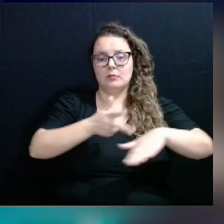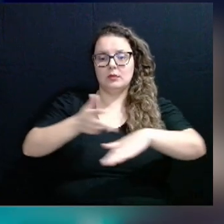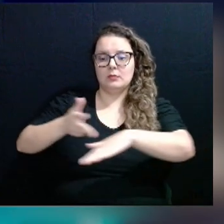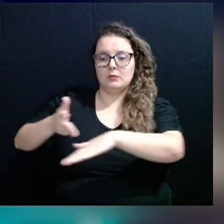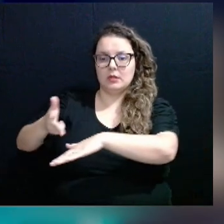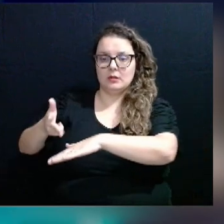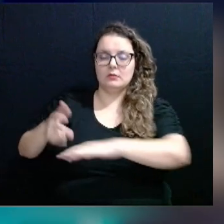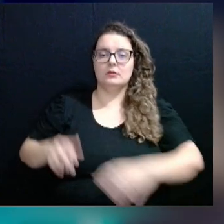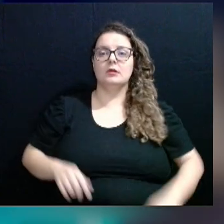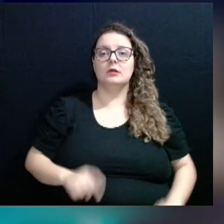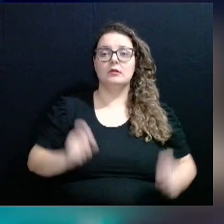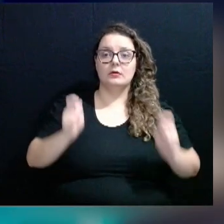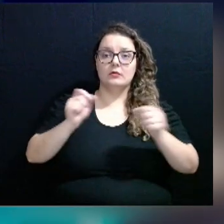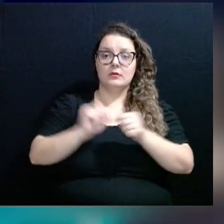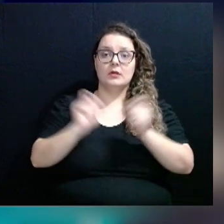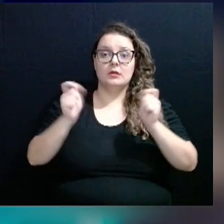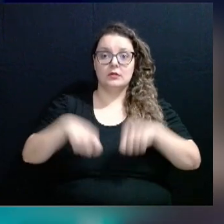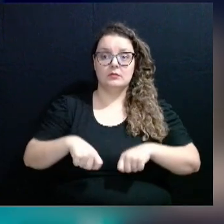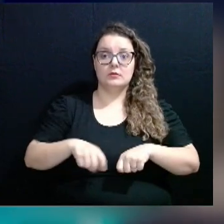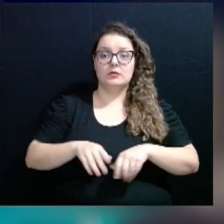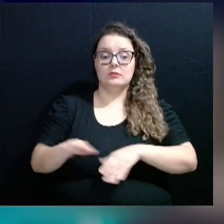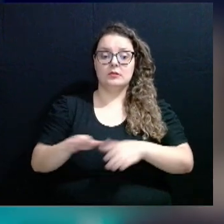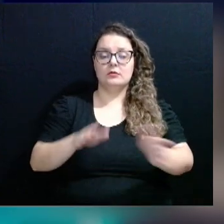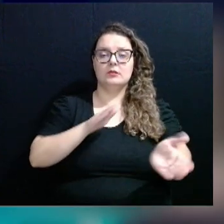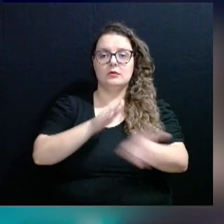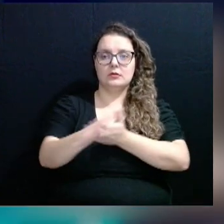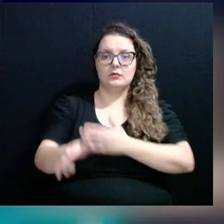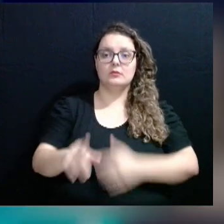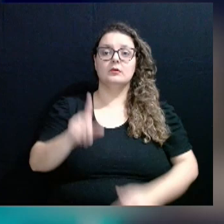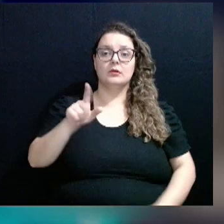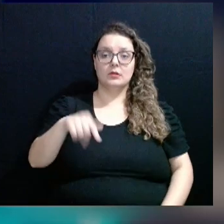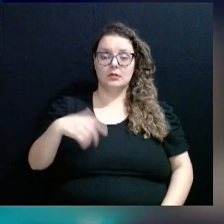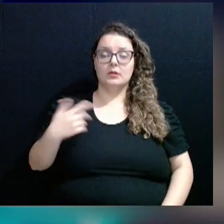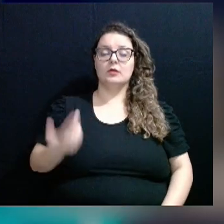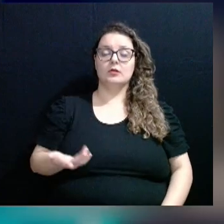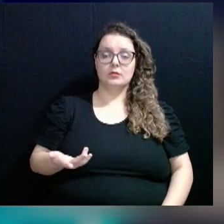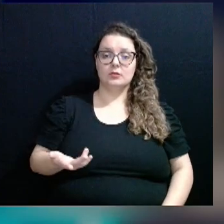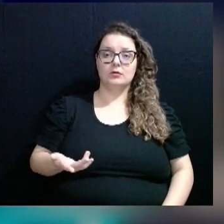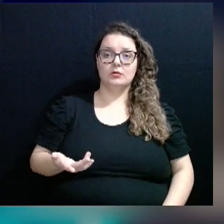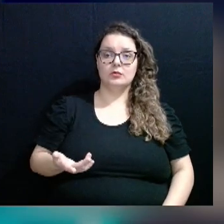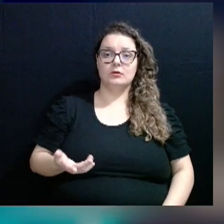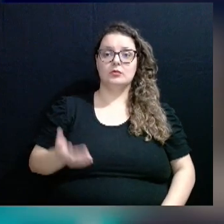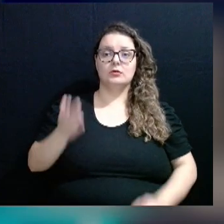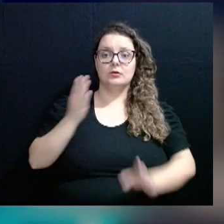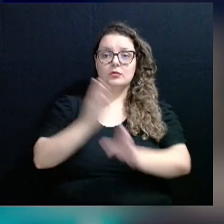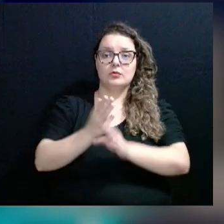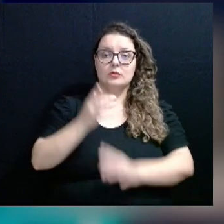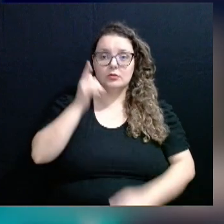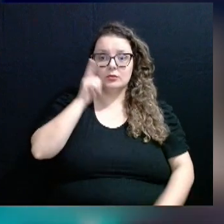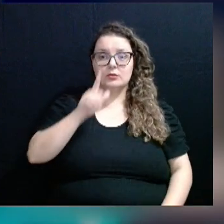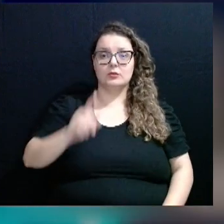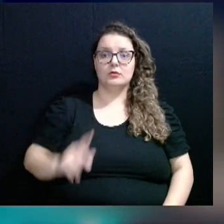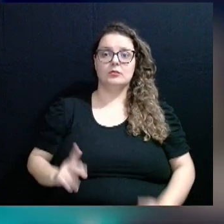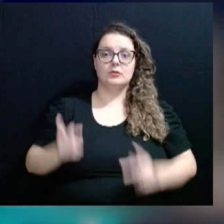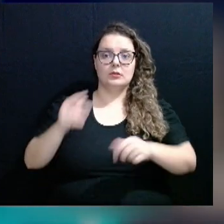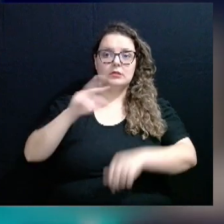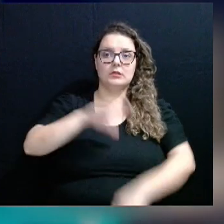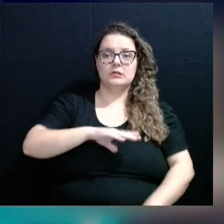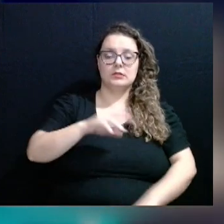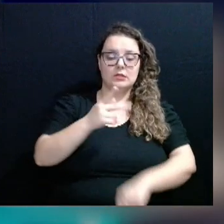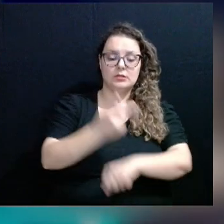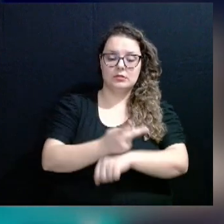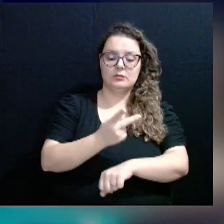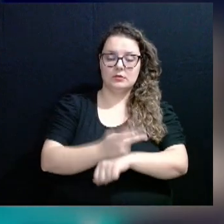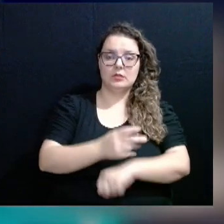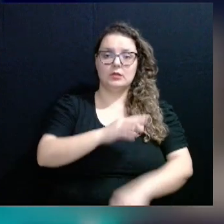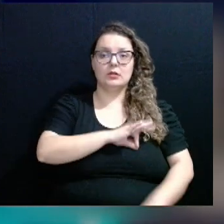possíveis rotas de fuga. Foi aí que logramos êxito lá na cidade de Pedreira, onde a Guarda Municipal